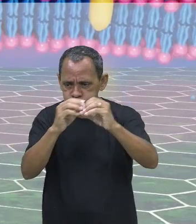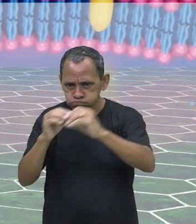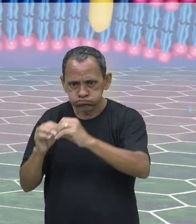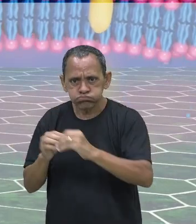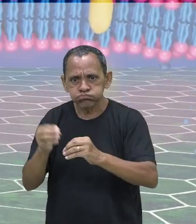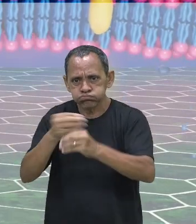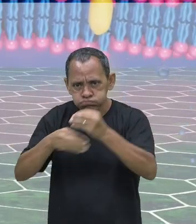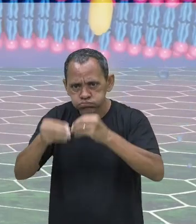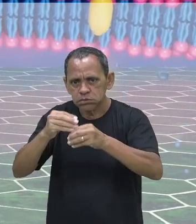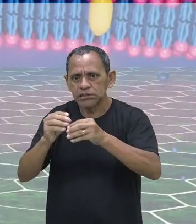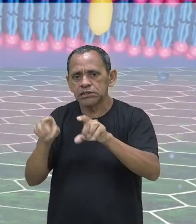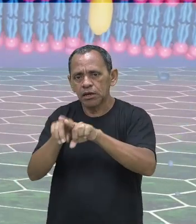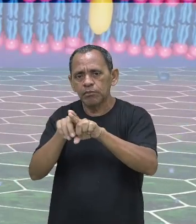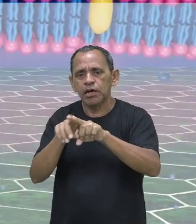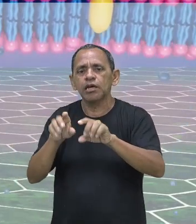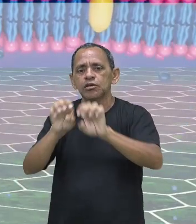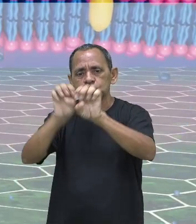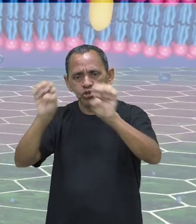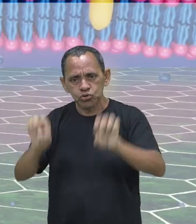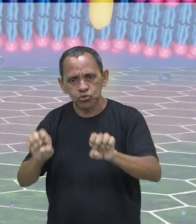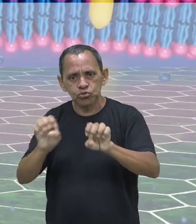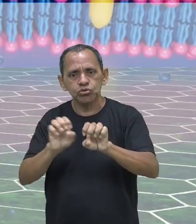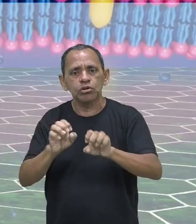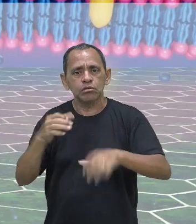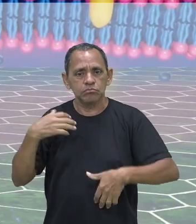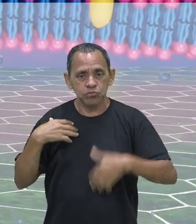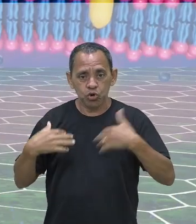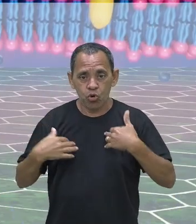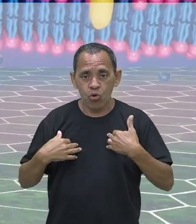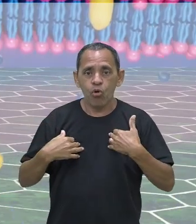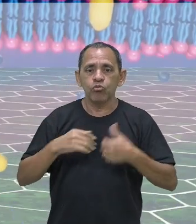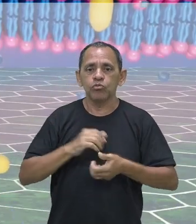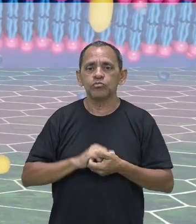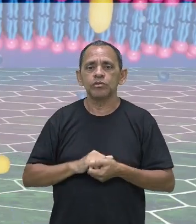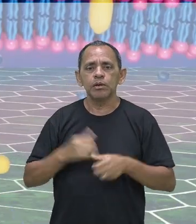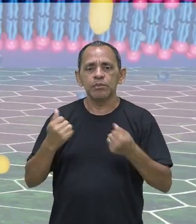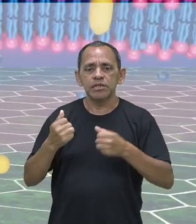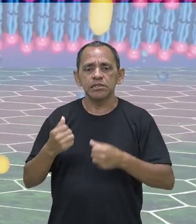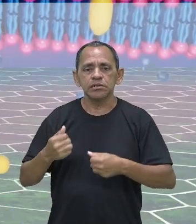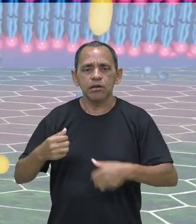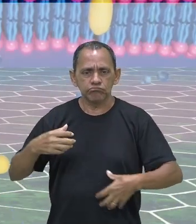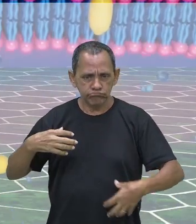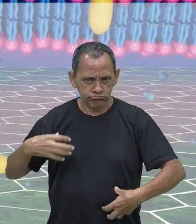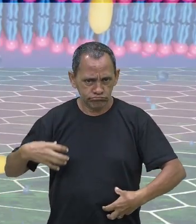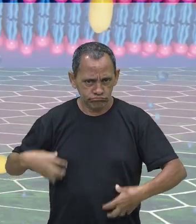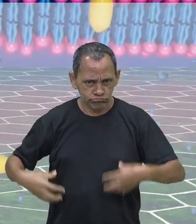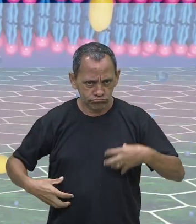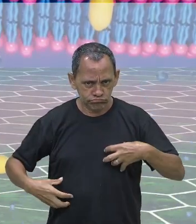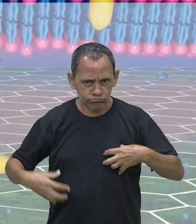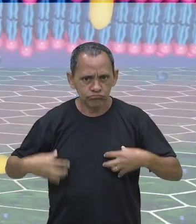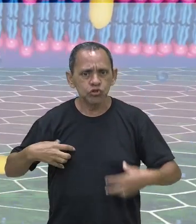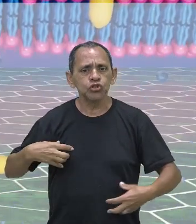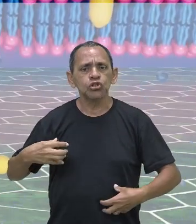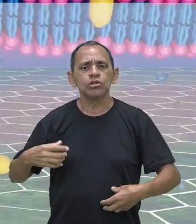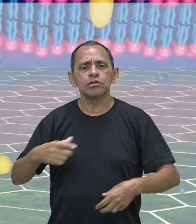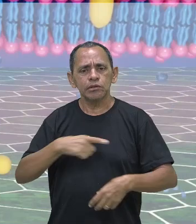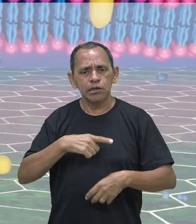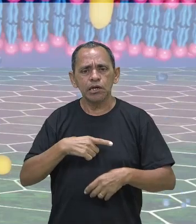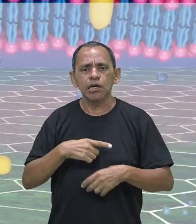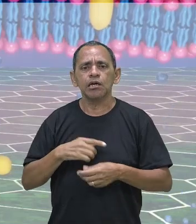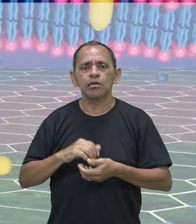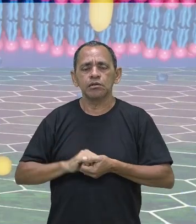nós termos essa estrutura corporal. Que o órgão tenha essa estrutura corporal também,